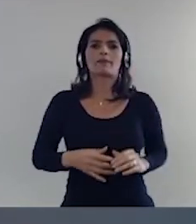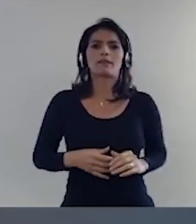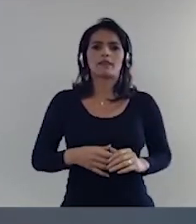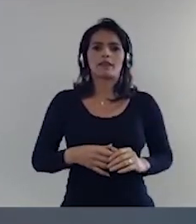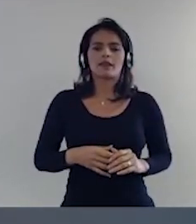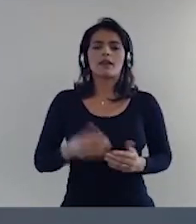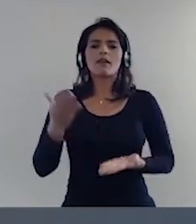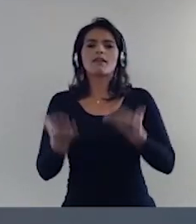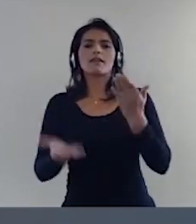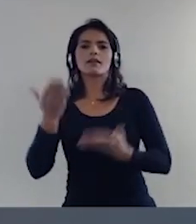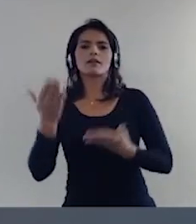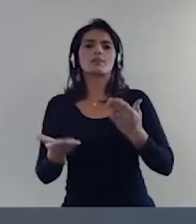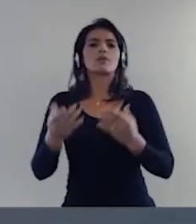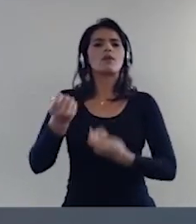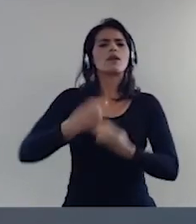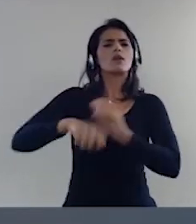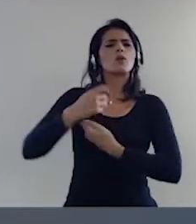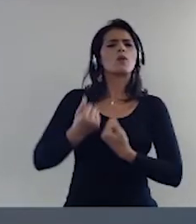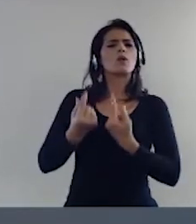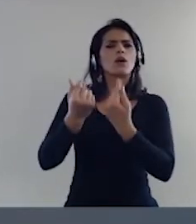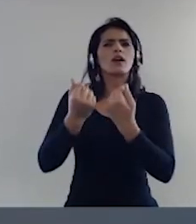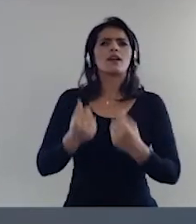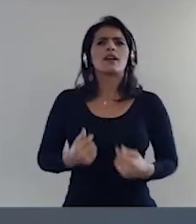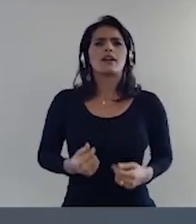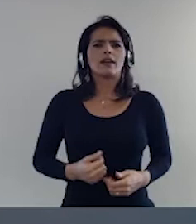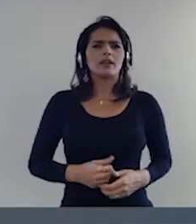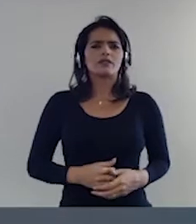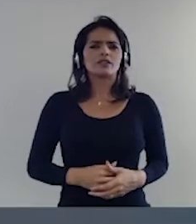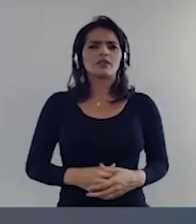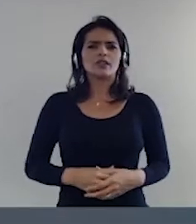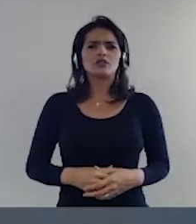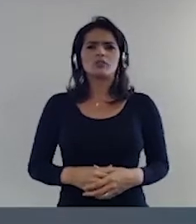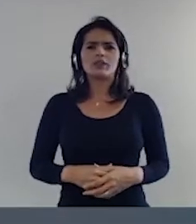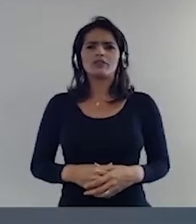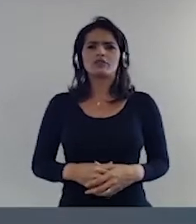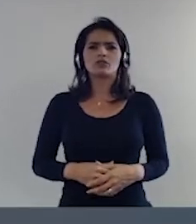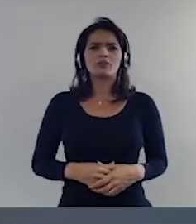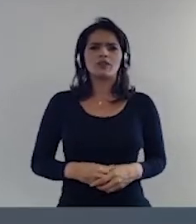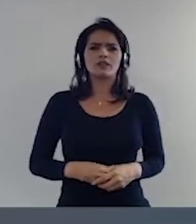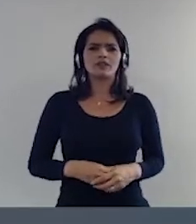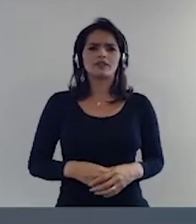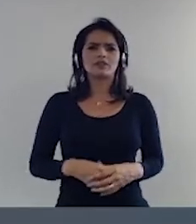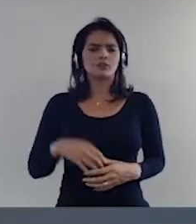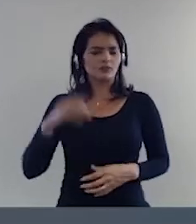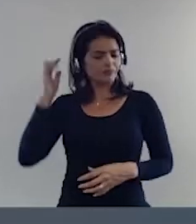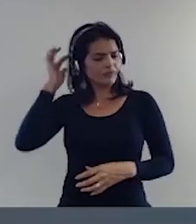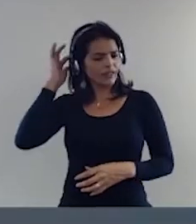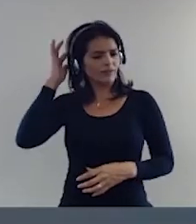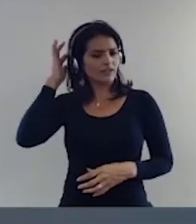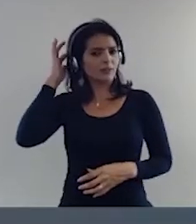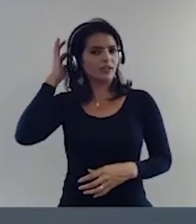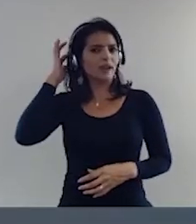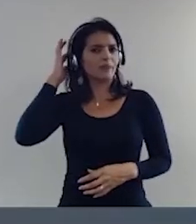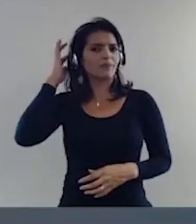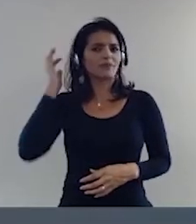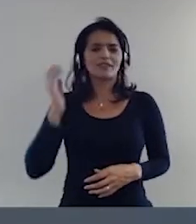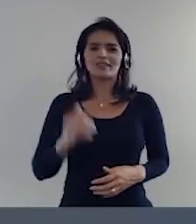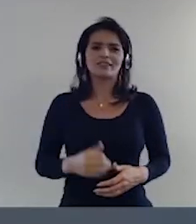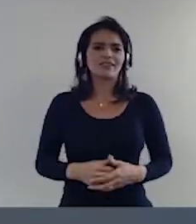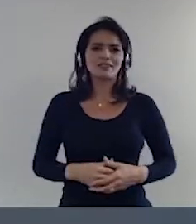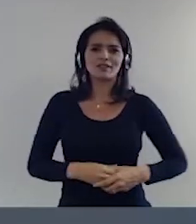reequilíbrio econômico, o problema não é novo, né? É o problema da alteração das